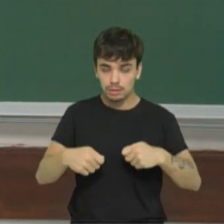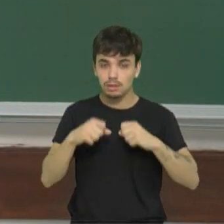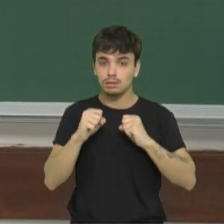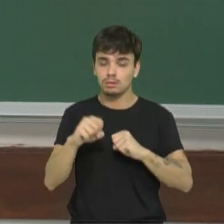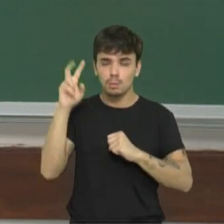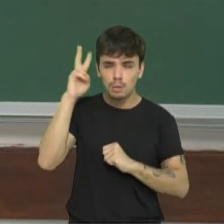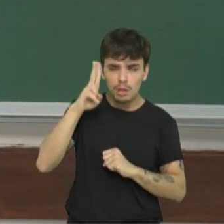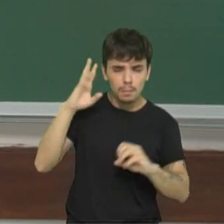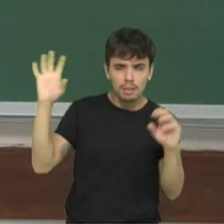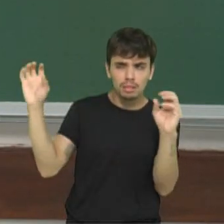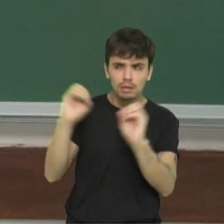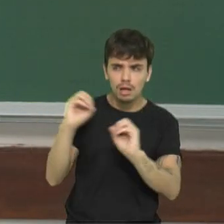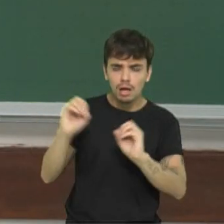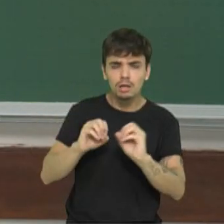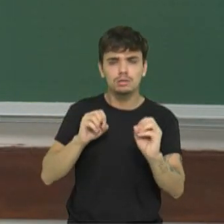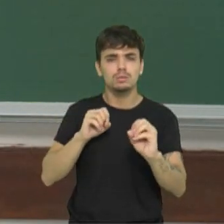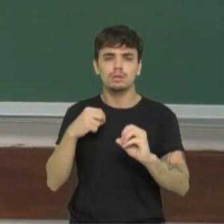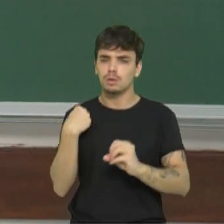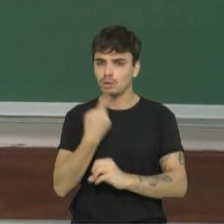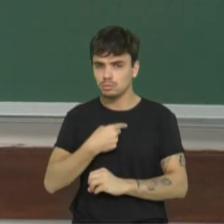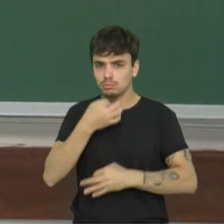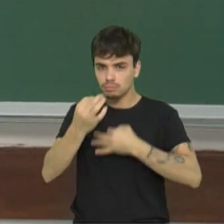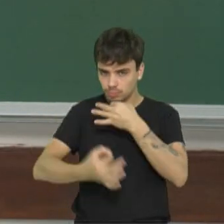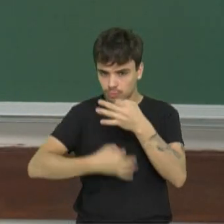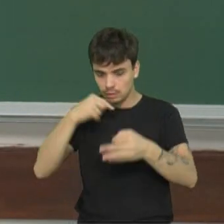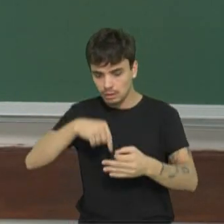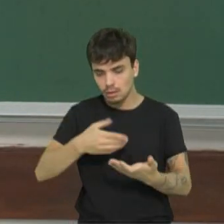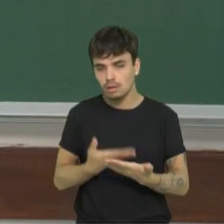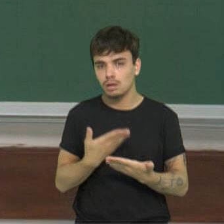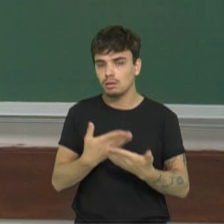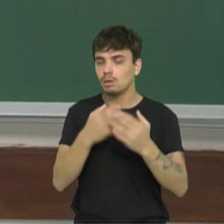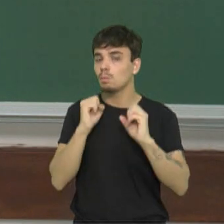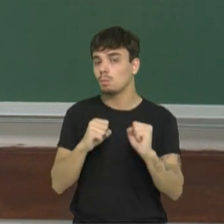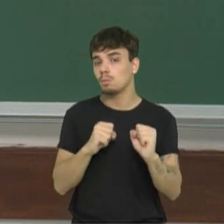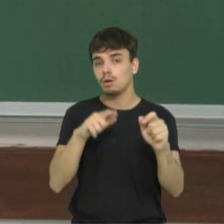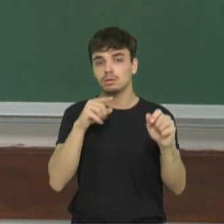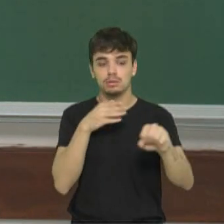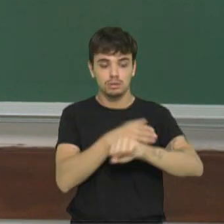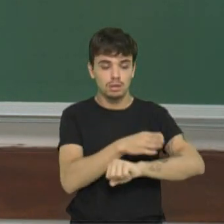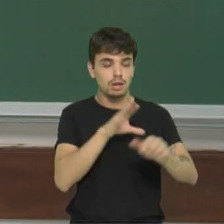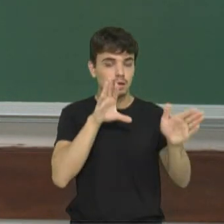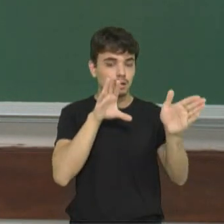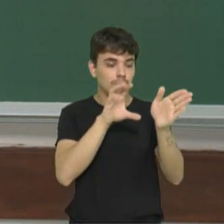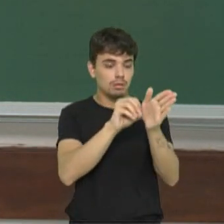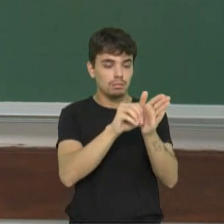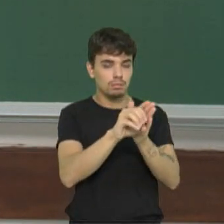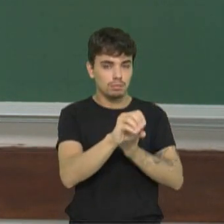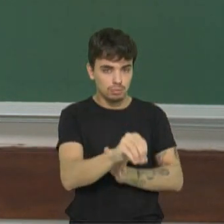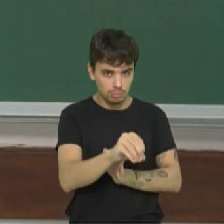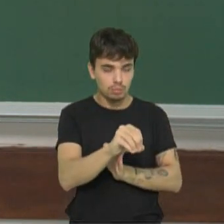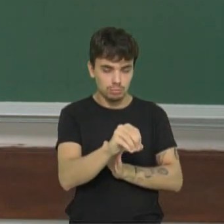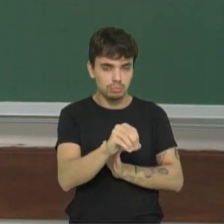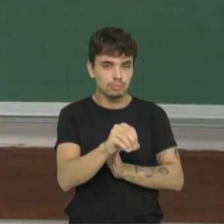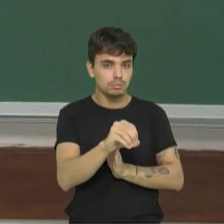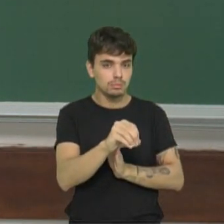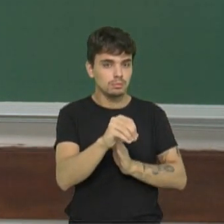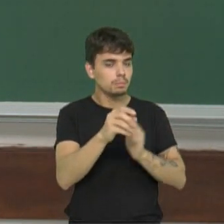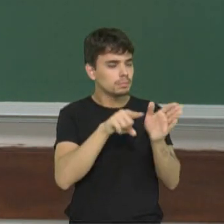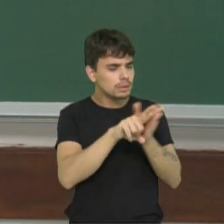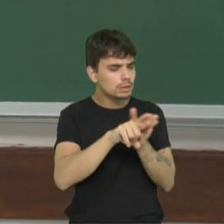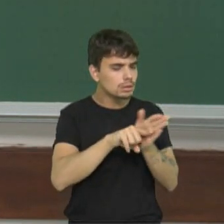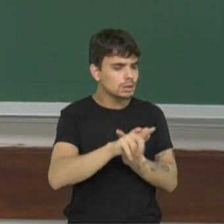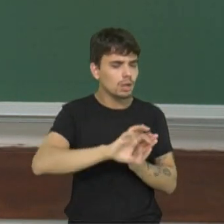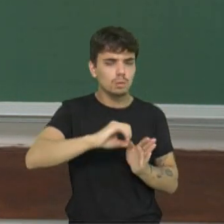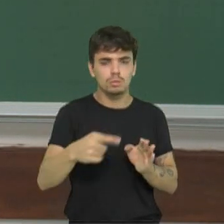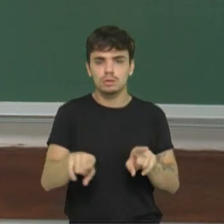você não lembra do que a gente comentou aqui na aula, você pode até fazer uma pesquisa no Google ou no próprio material da nossa aula lá